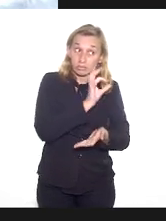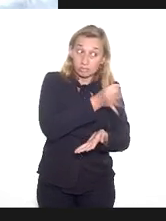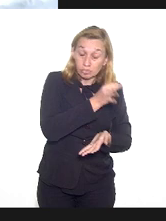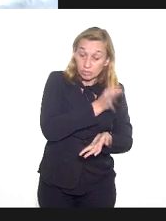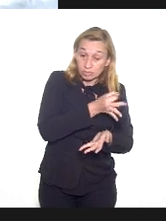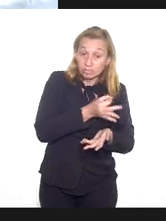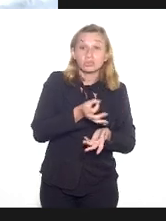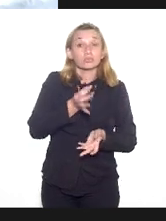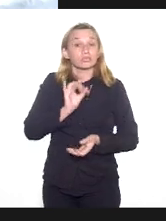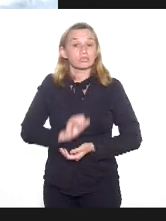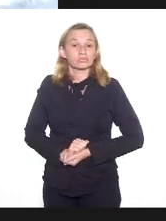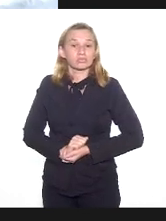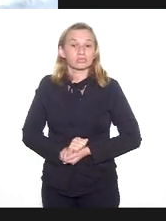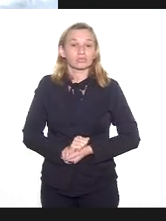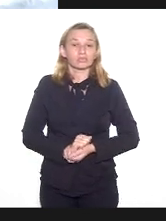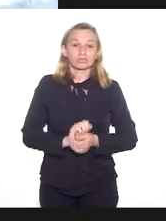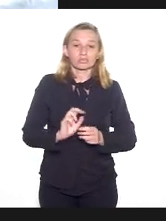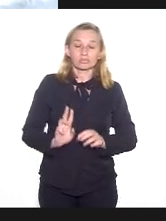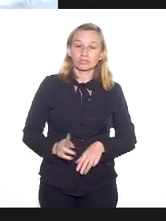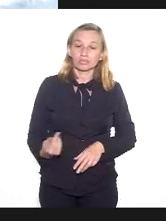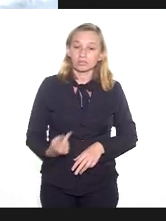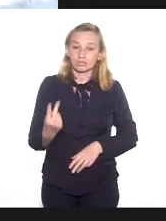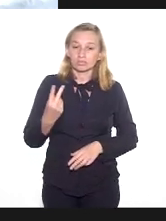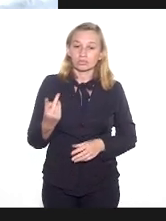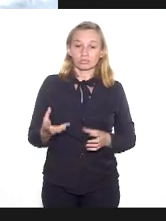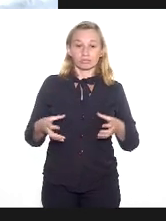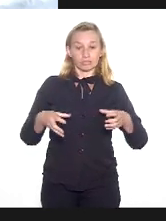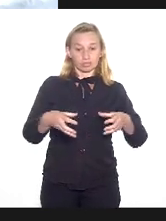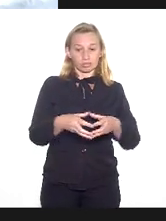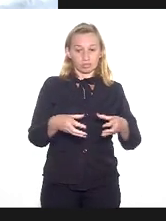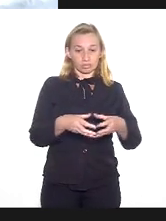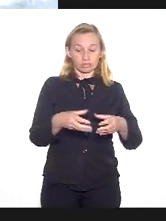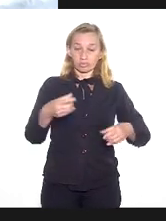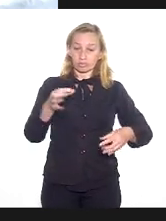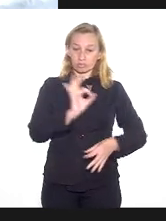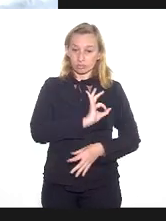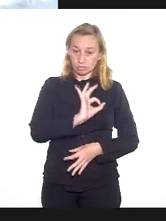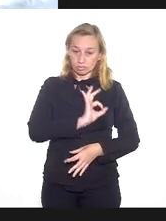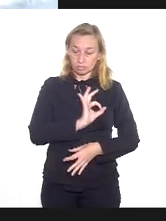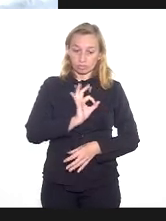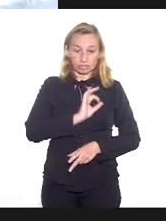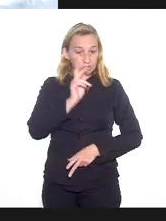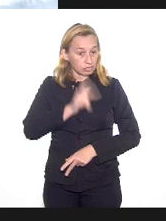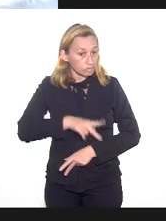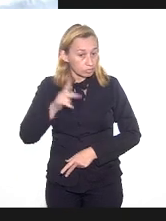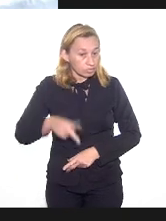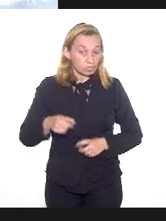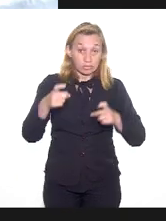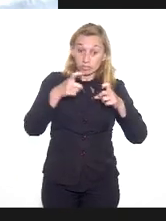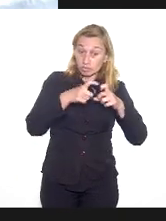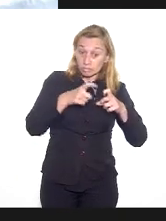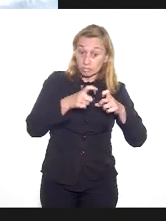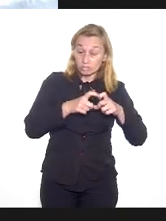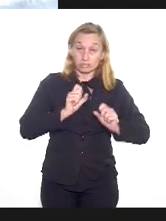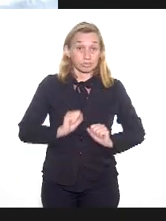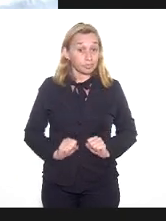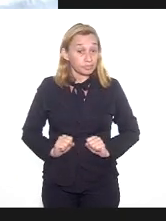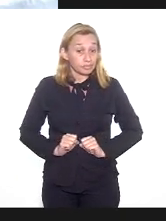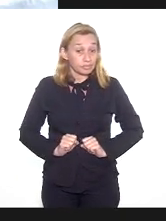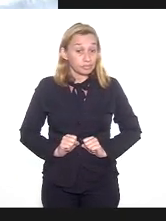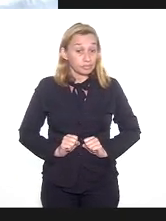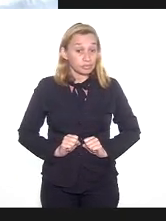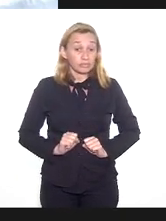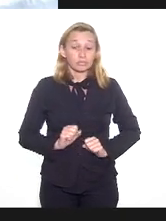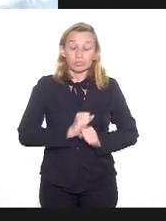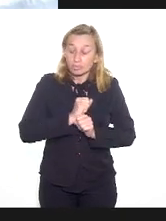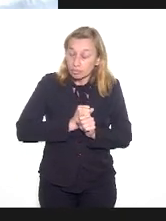e justamente para privilegiar essa camada de policiais, professores e médicos que são que